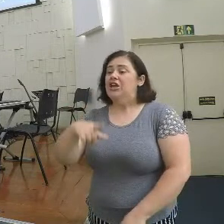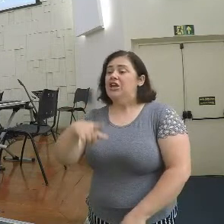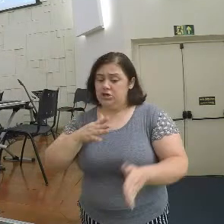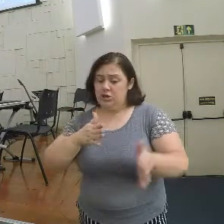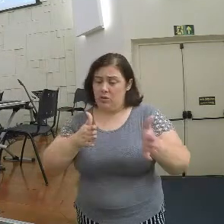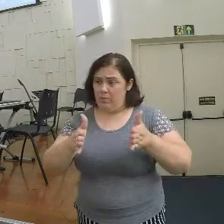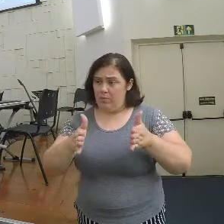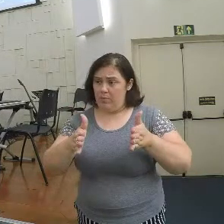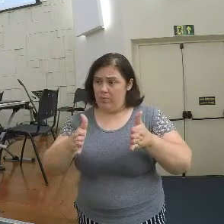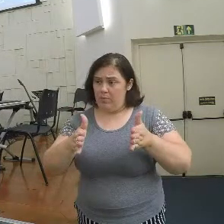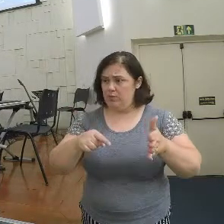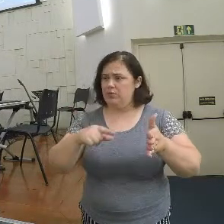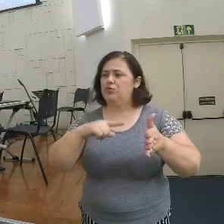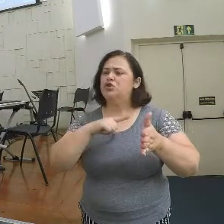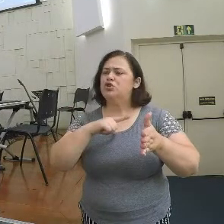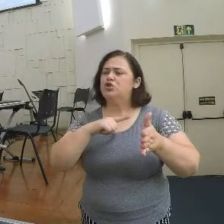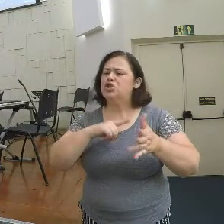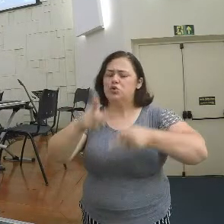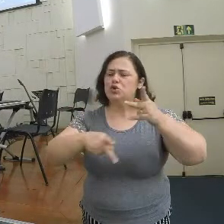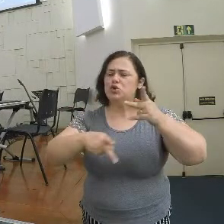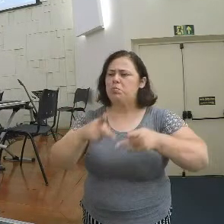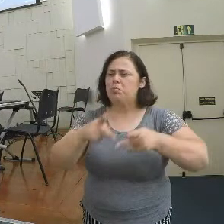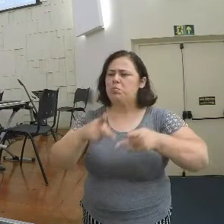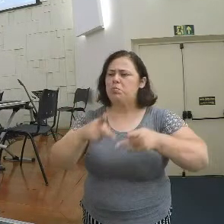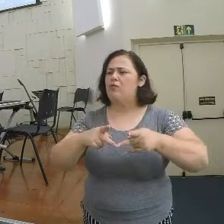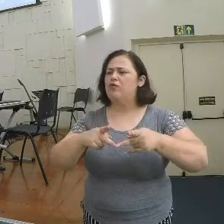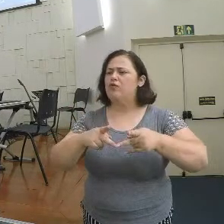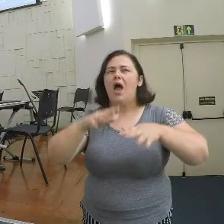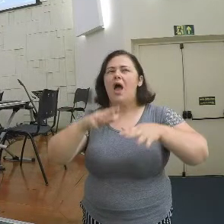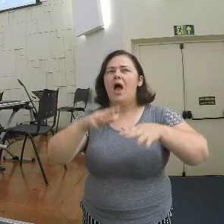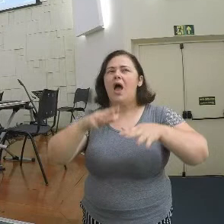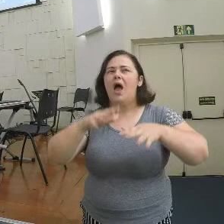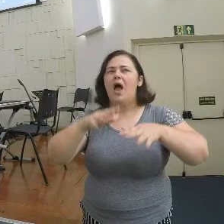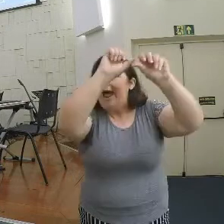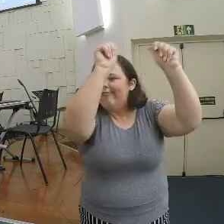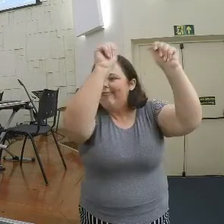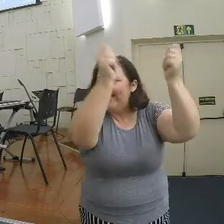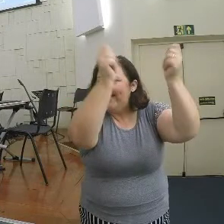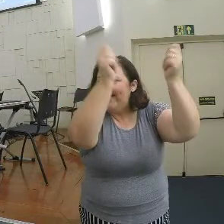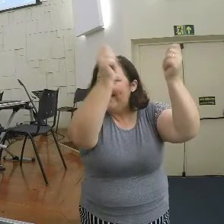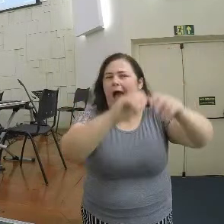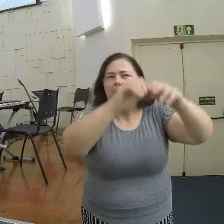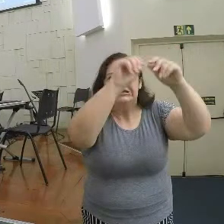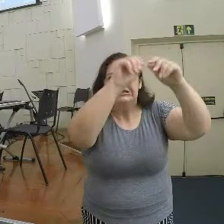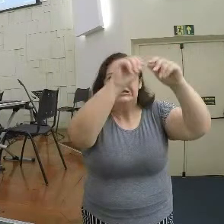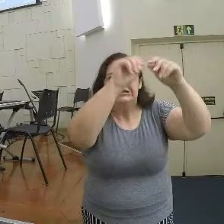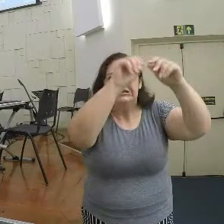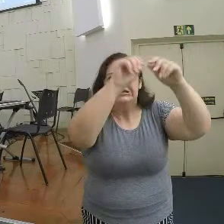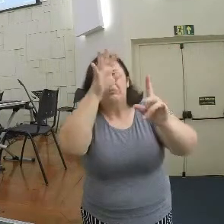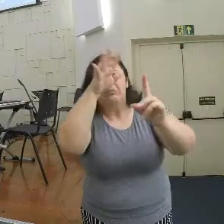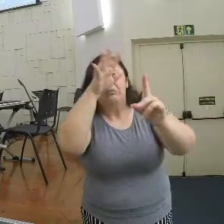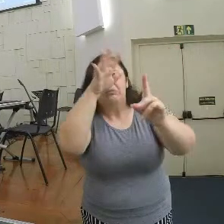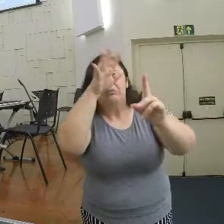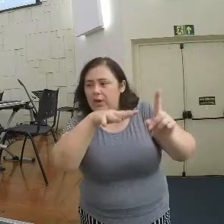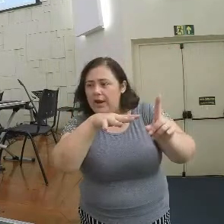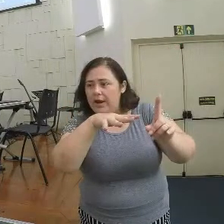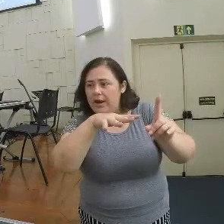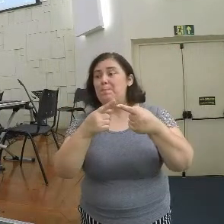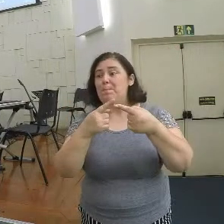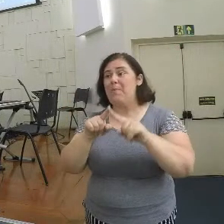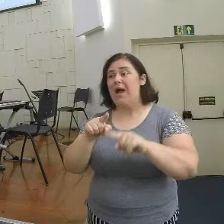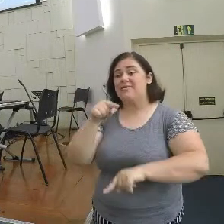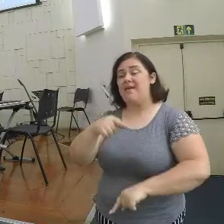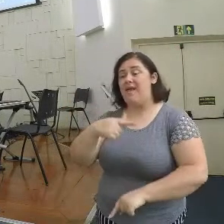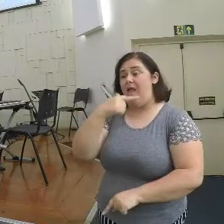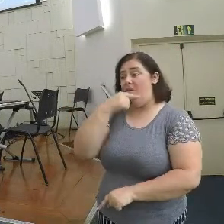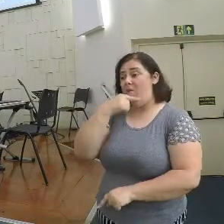que Melquisedeque não adorava um Deus criado por ele, um ídolo. Ele era um sacerdote do Deus Altíssimo. Ele promovia